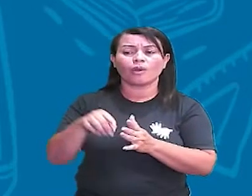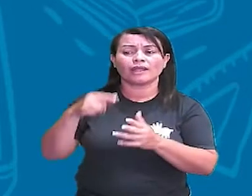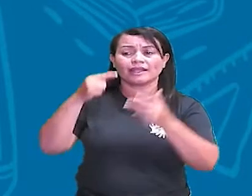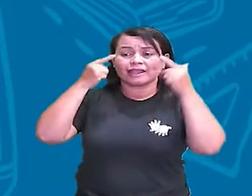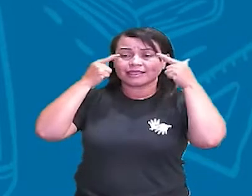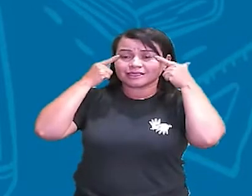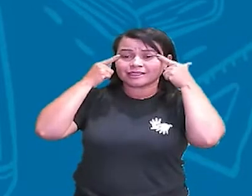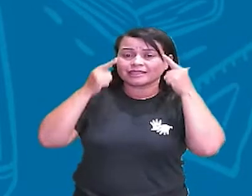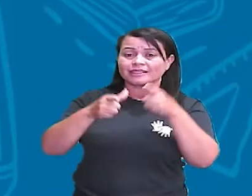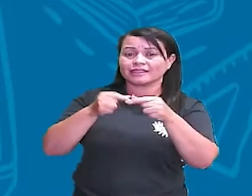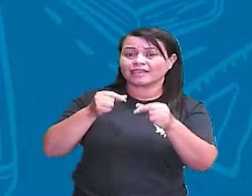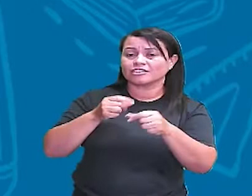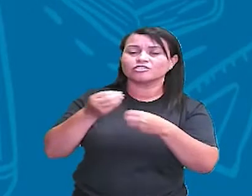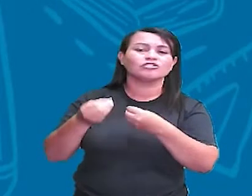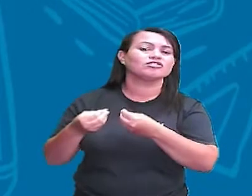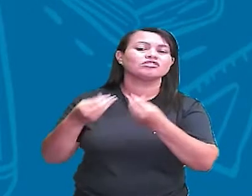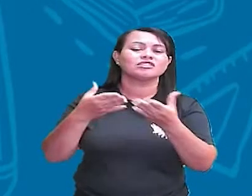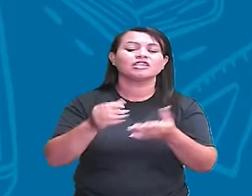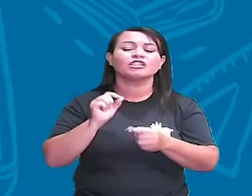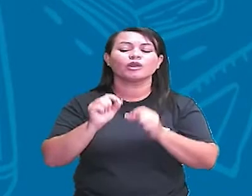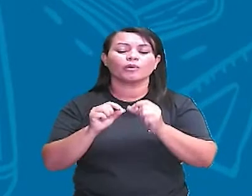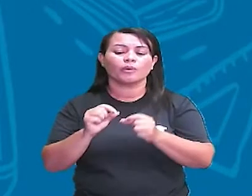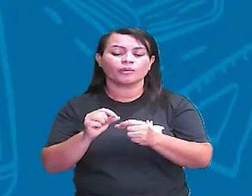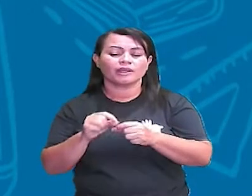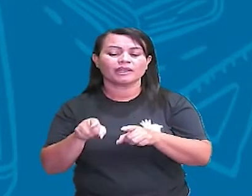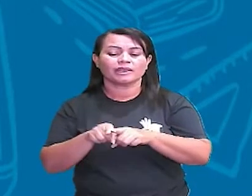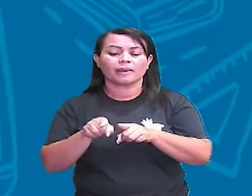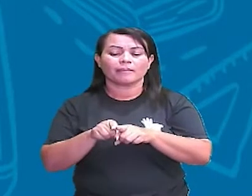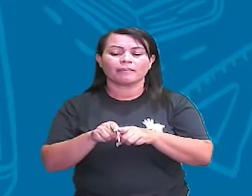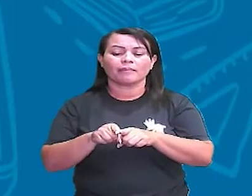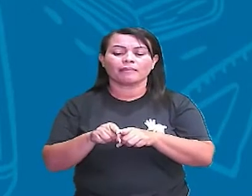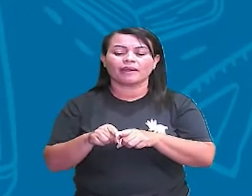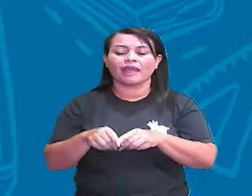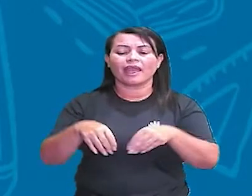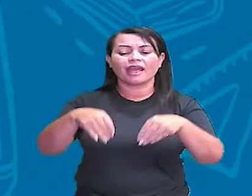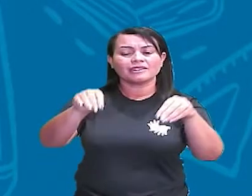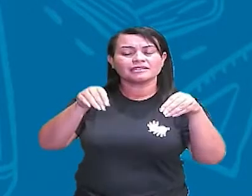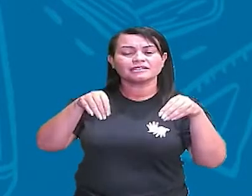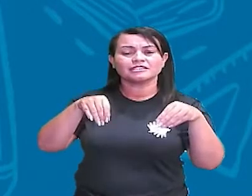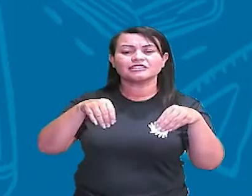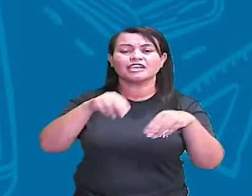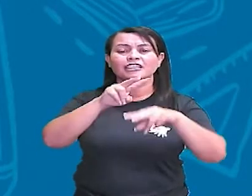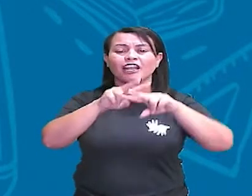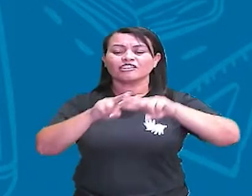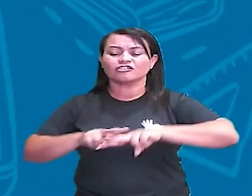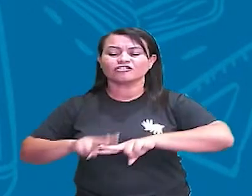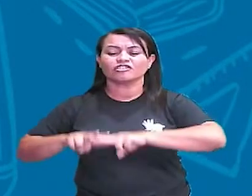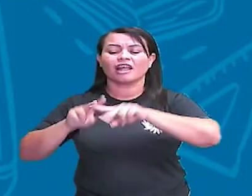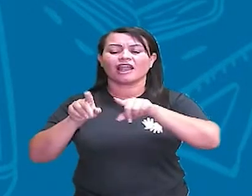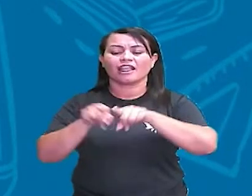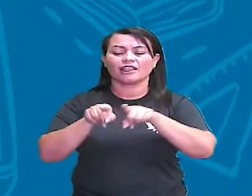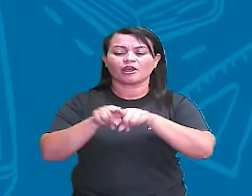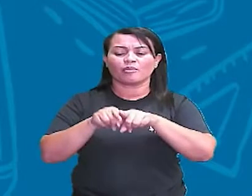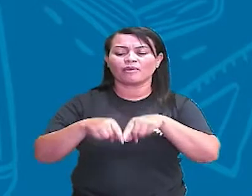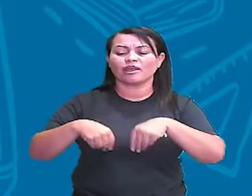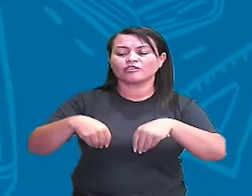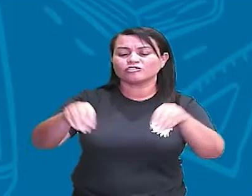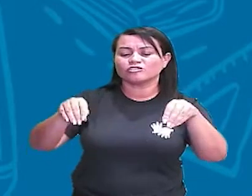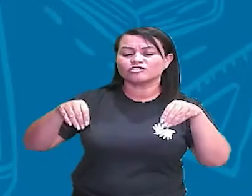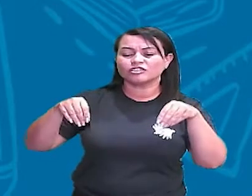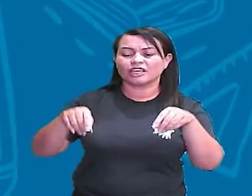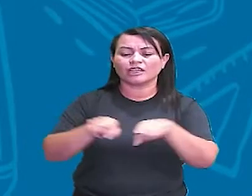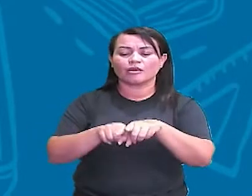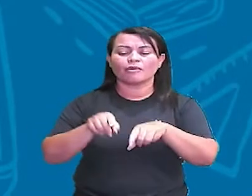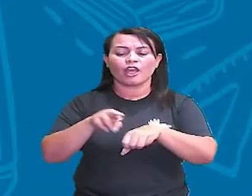China a seda xadrez da Célia, o chalé roxo da Sônia, o chalé cinza da Sheila e a